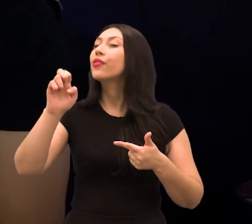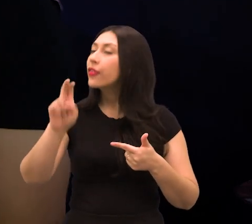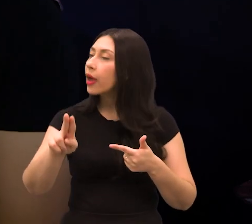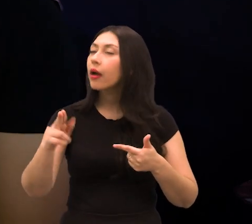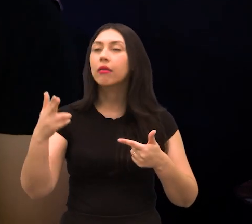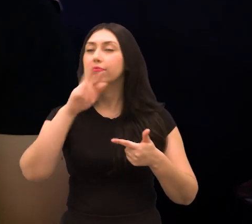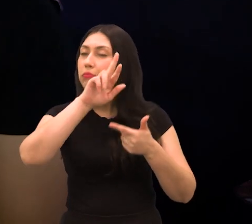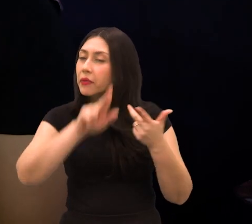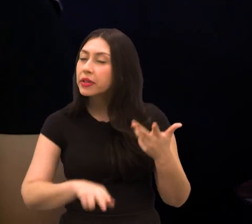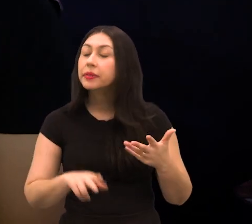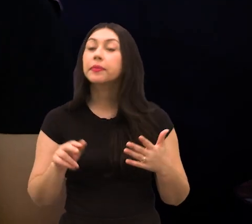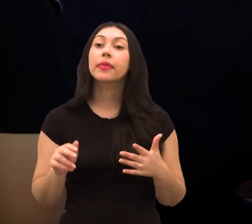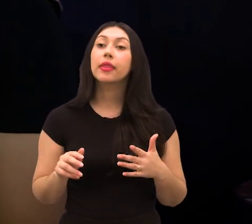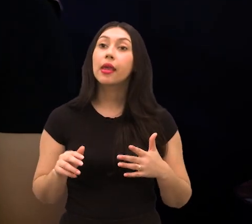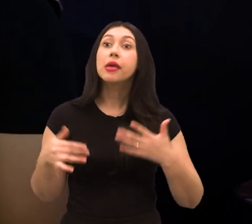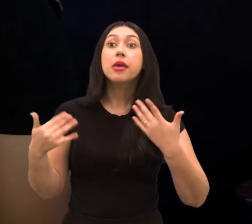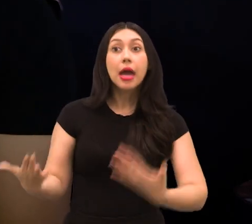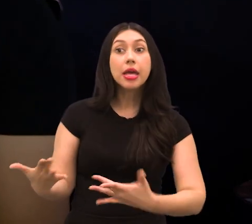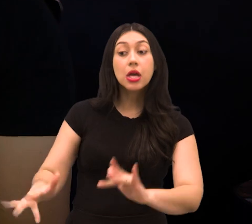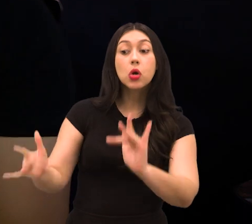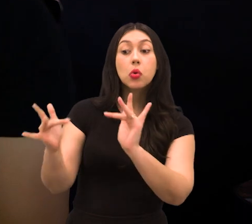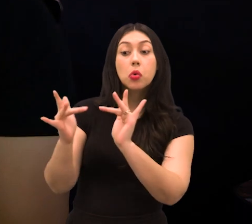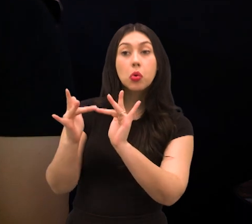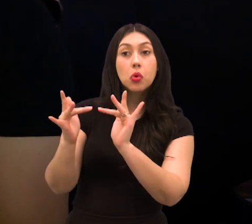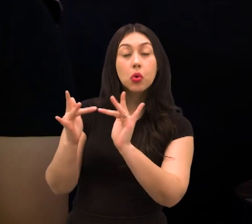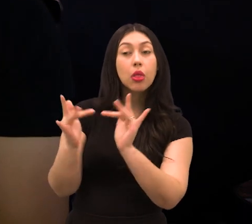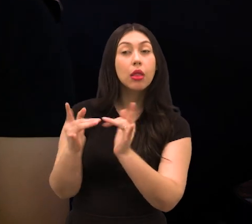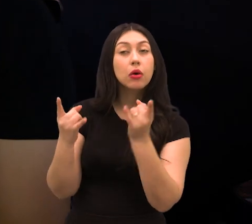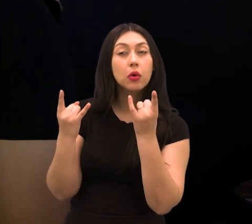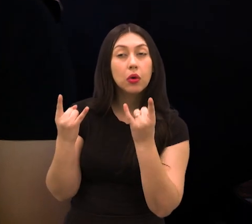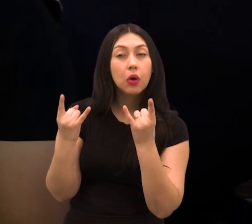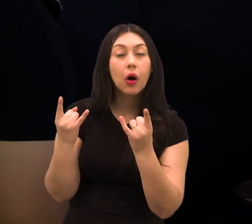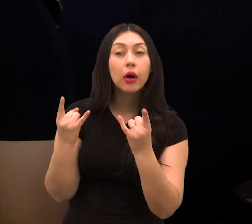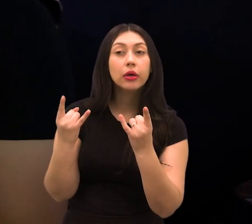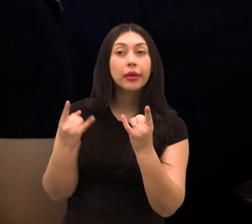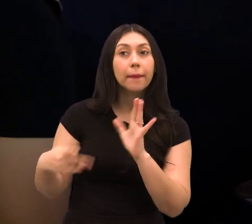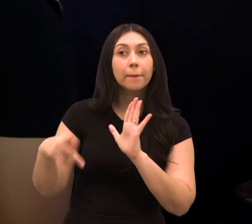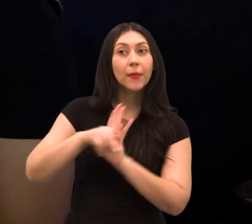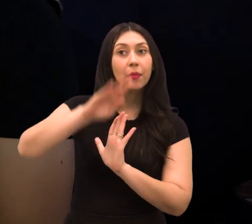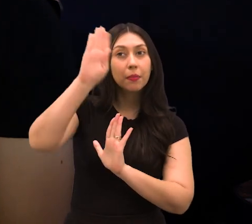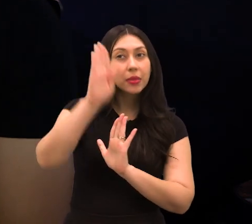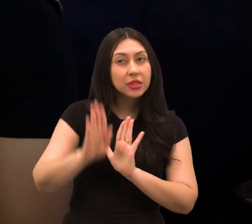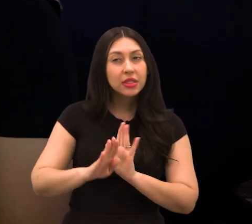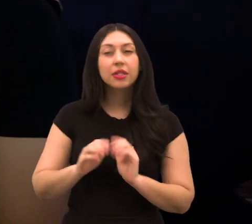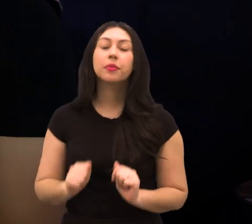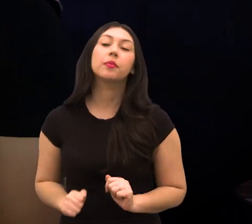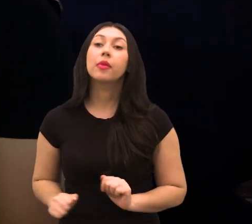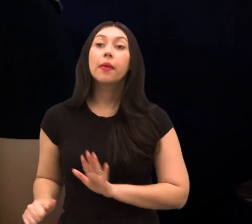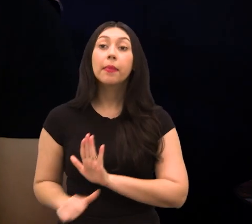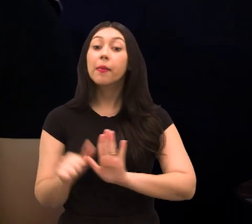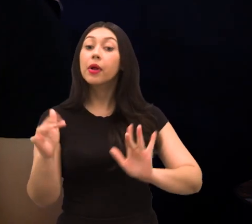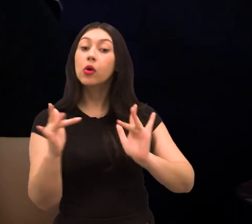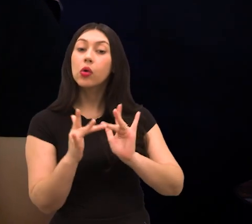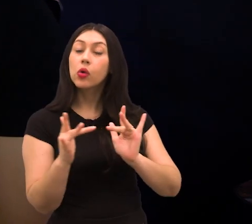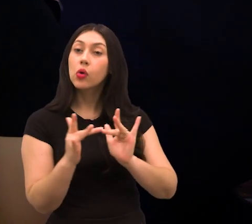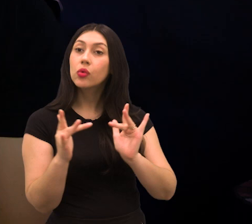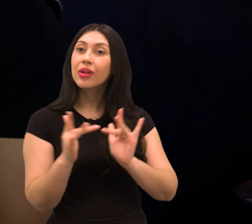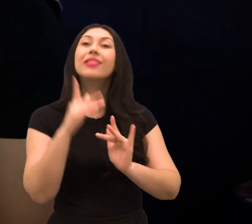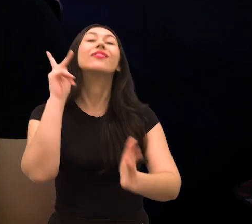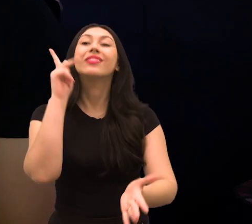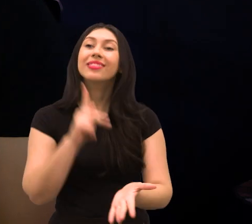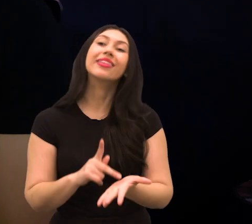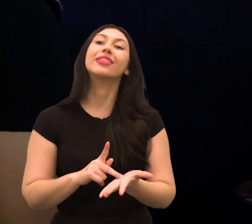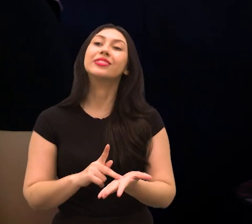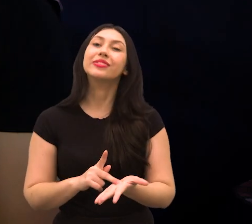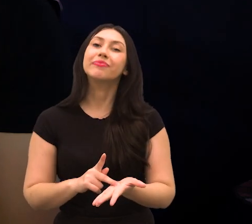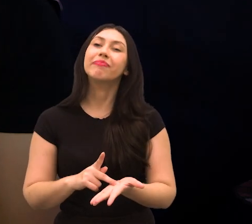tal. Até eu ter o contato com o rock nacional. Eu indo pra... O primeiro contato com o rock nacional meu,